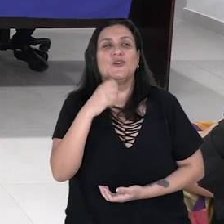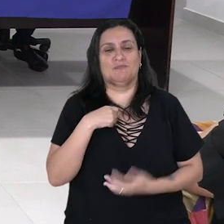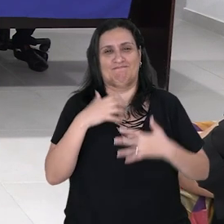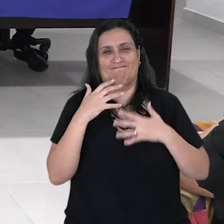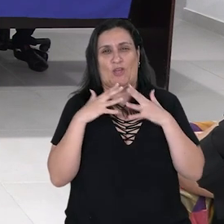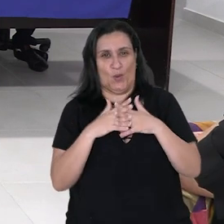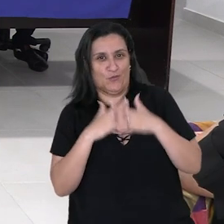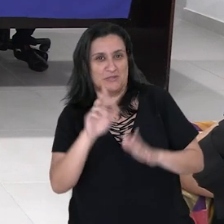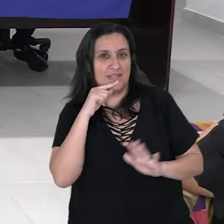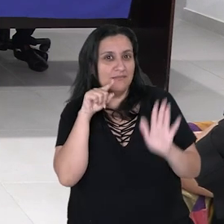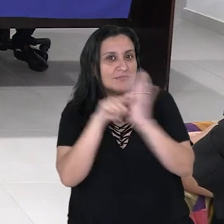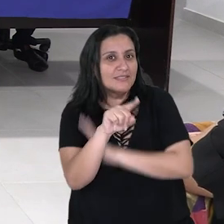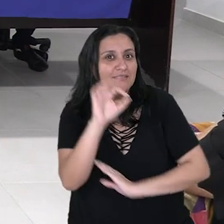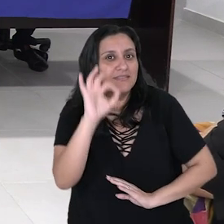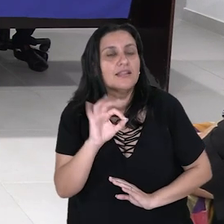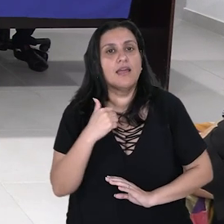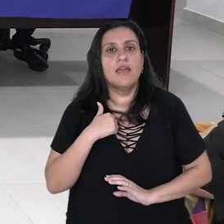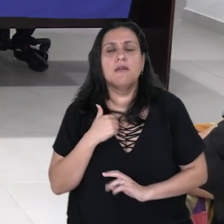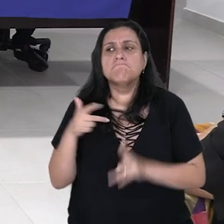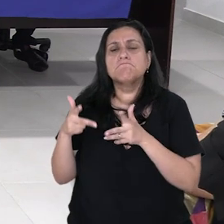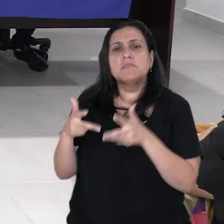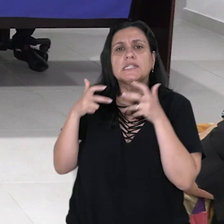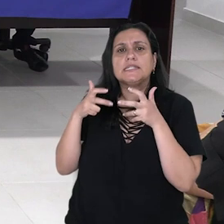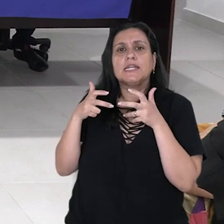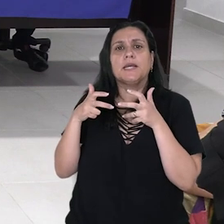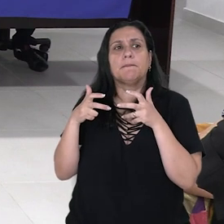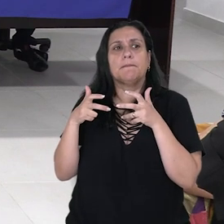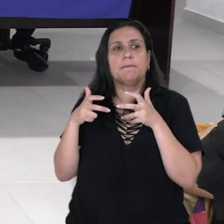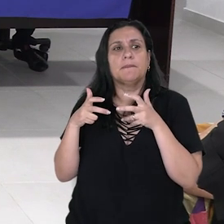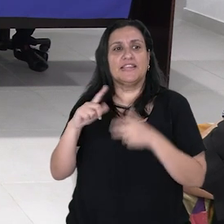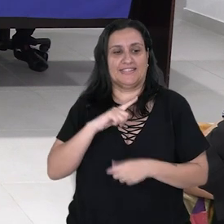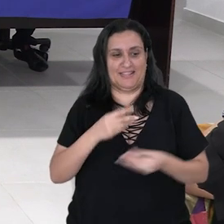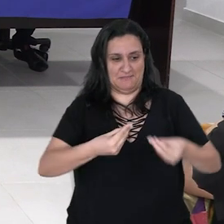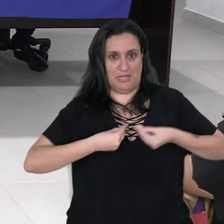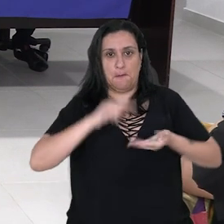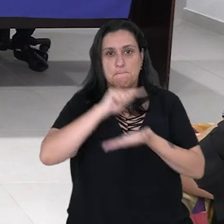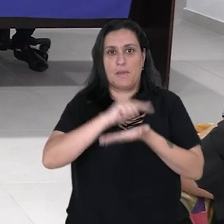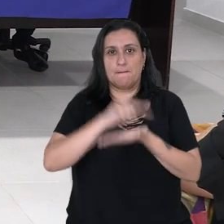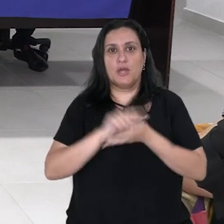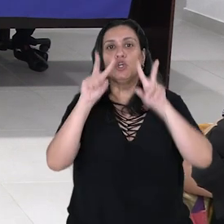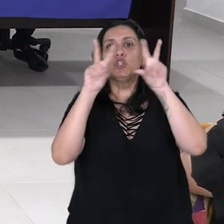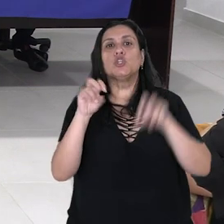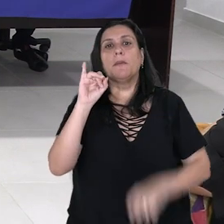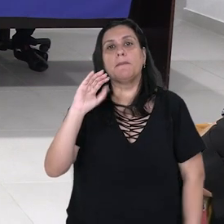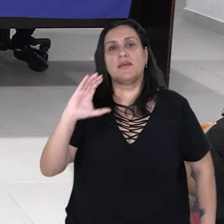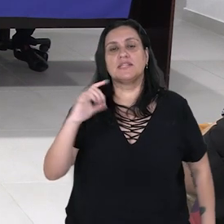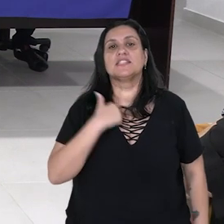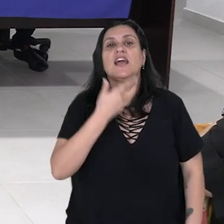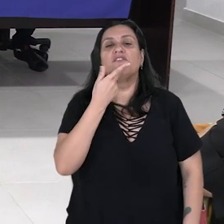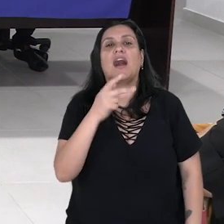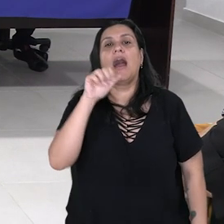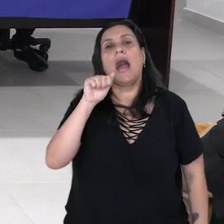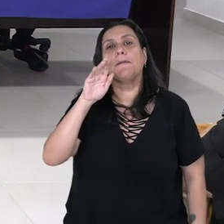Eu vou aproveitar para tirar uma dúvida. Eu observei que essa tabela que vocês nos deram é mais o alfabeto